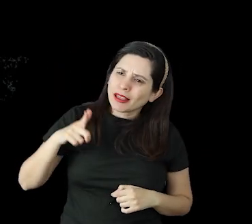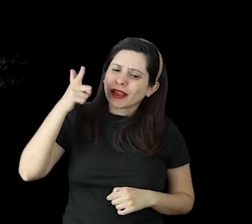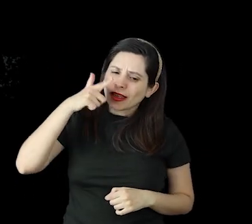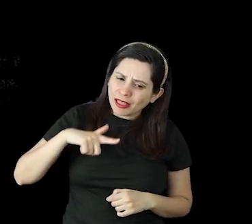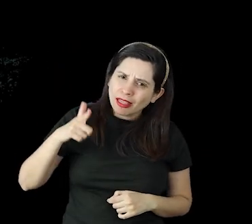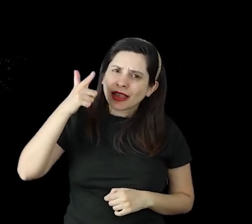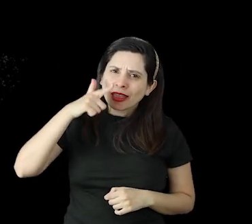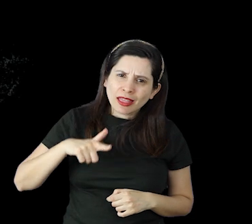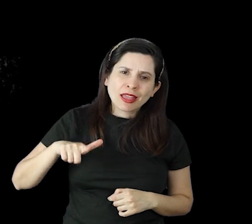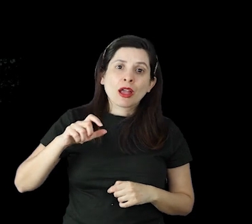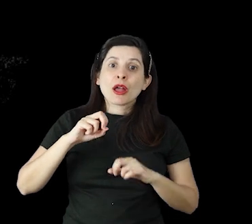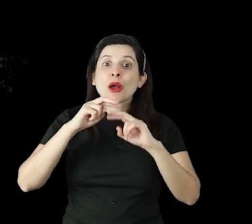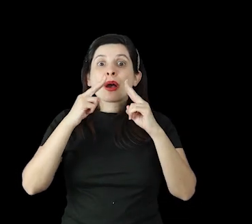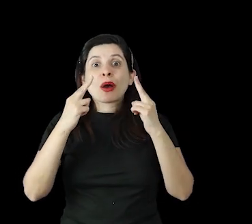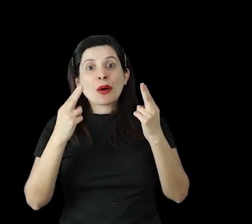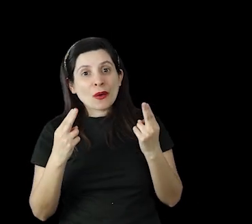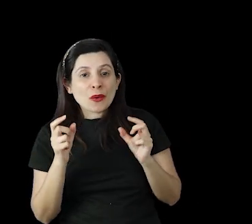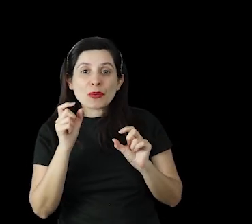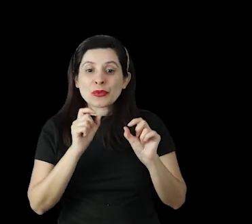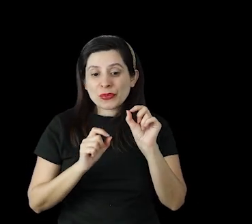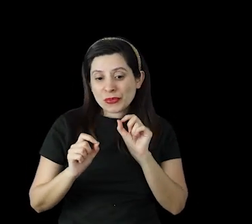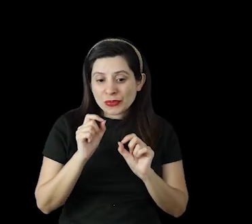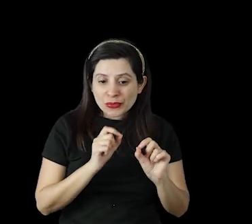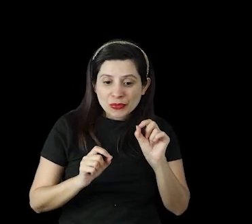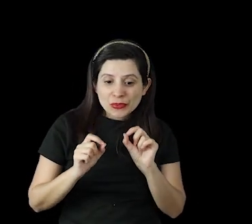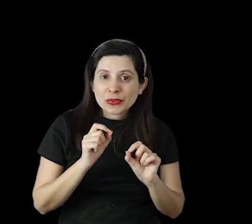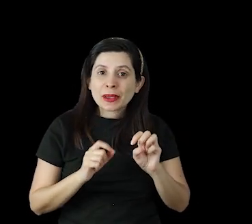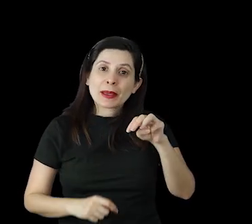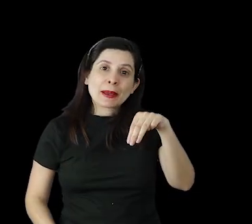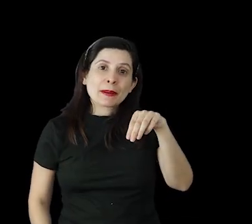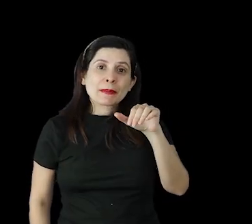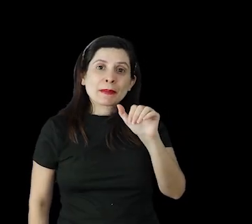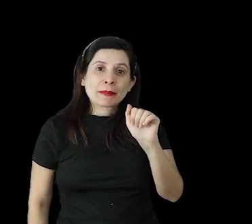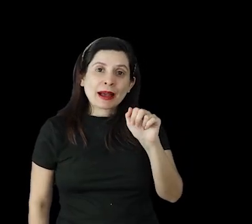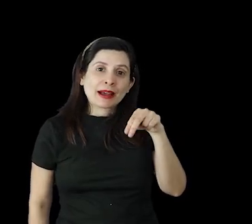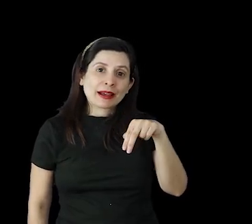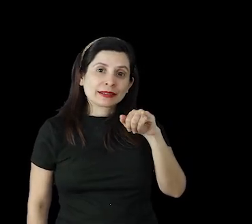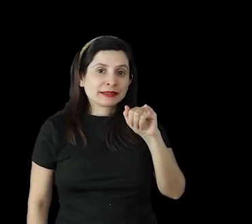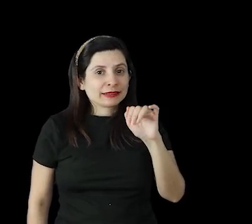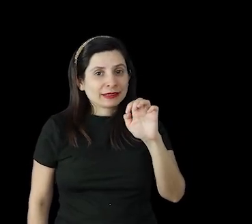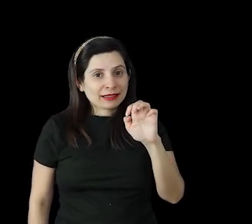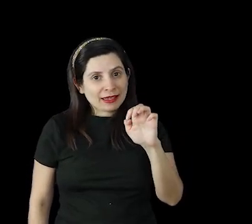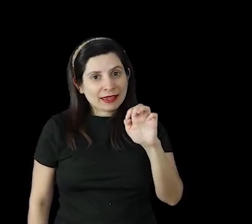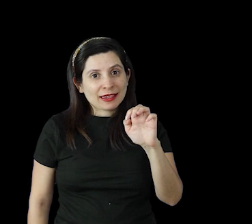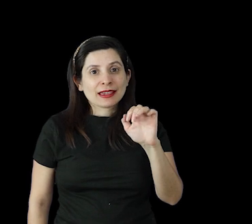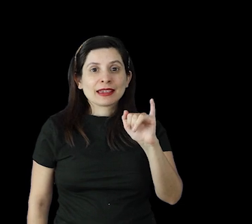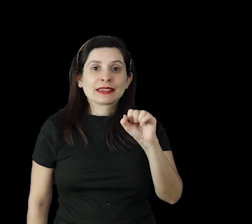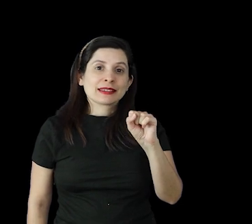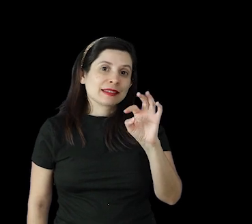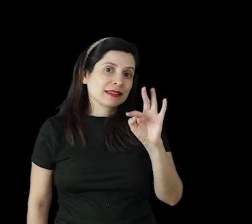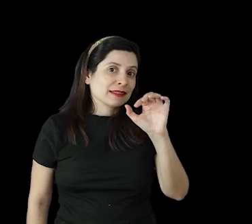no clichê, ou numa coisa maniqueísta, ou numa coisa superficial. Como eu falei, me incomoda bastante eu